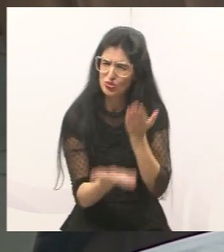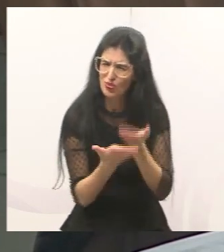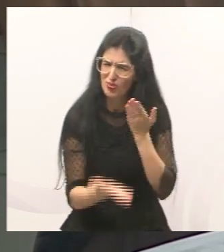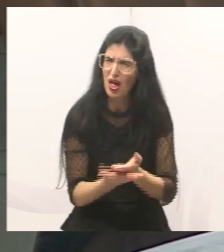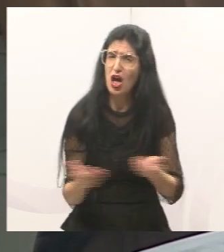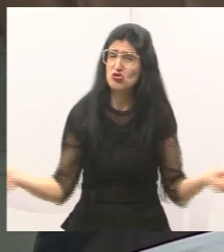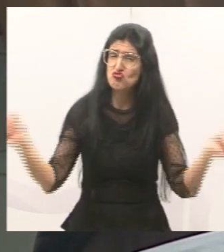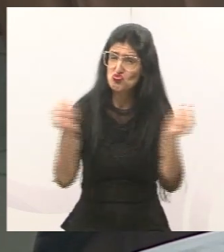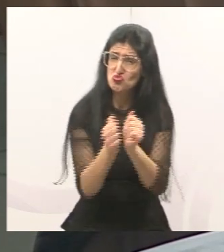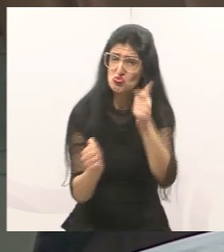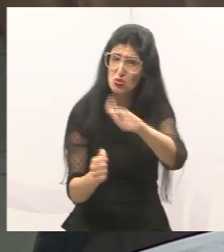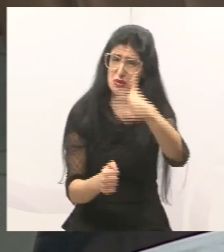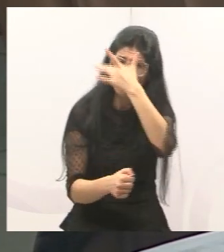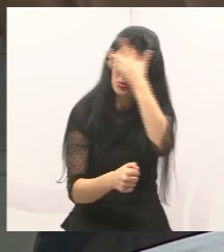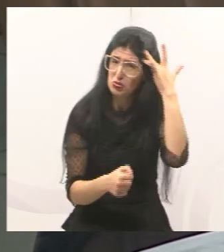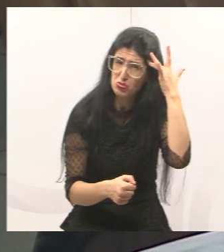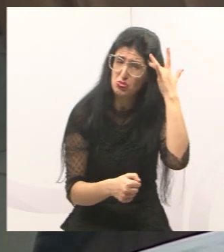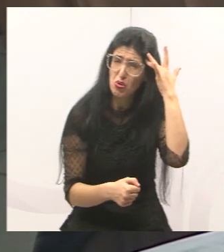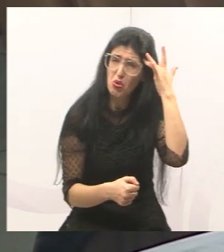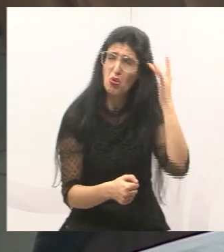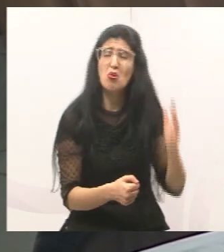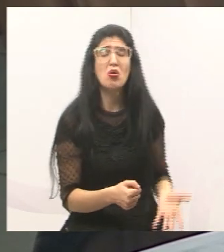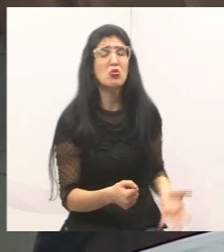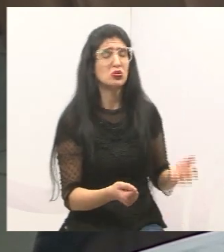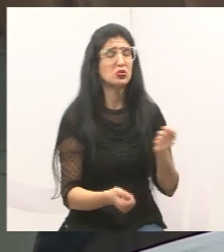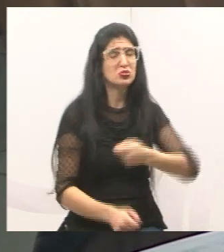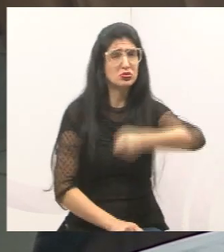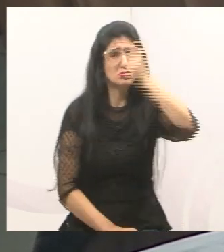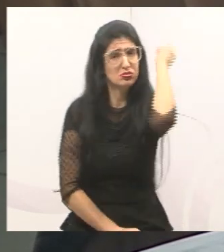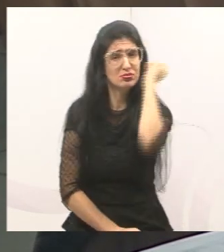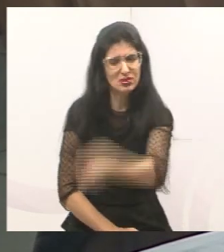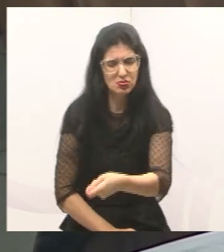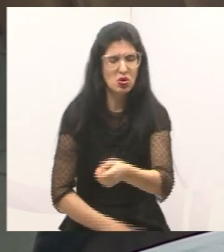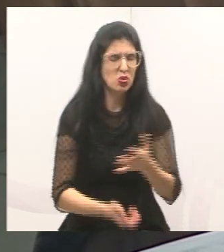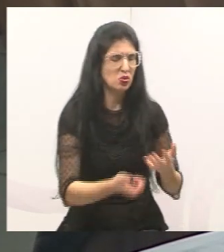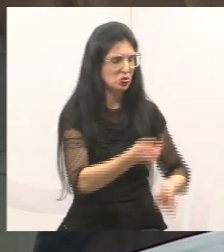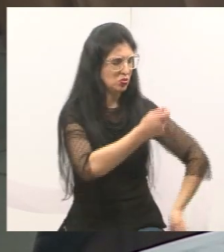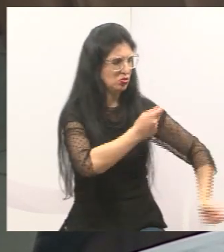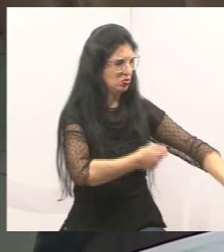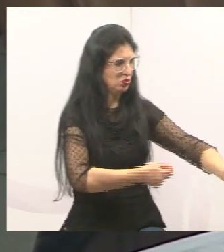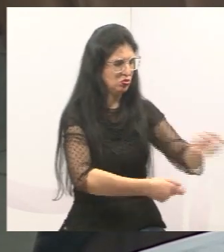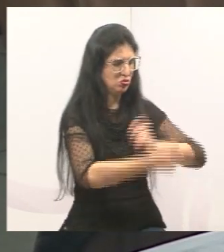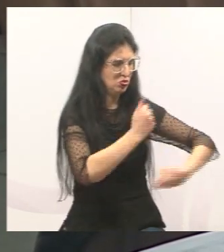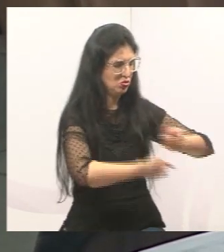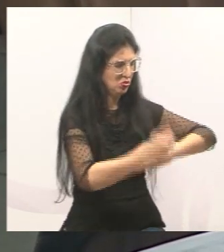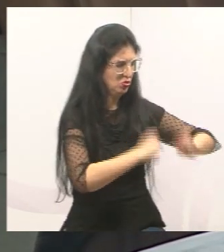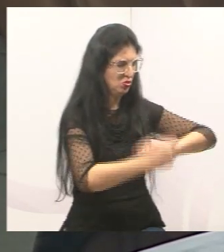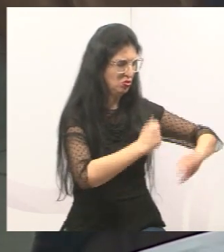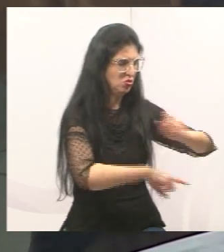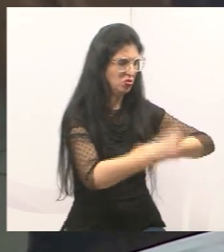análises técnicas do Tribunal de Contas. Eu me sinto segura para fazer essa votação.